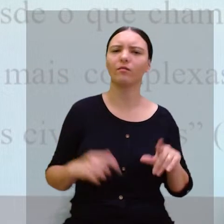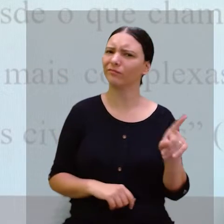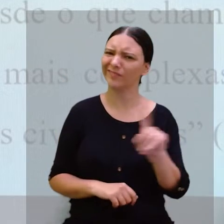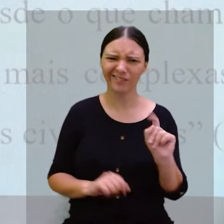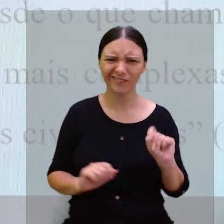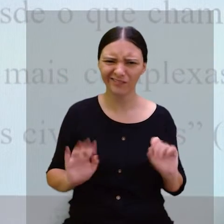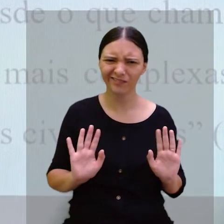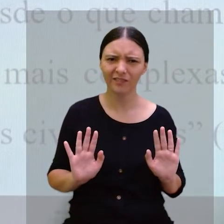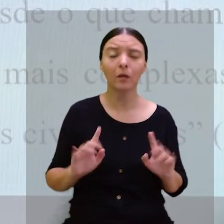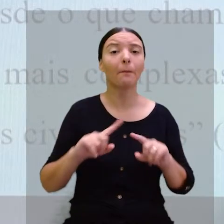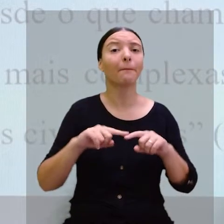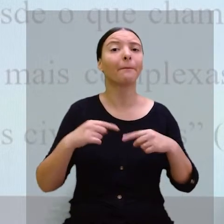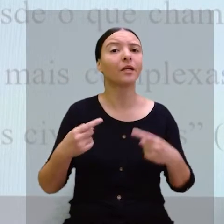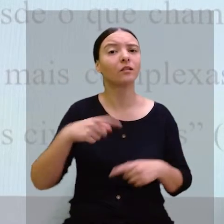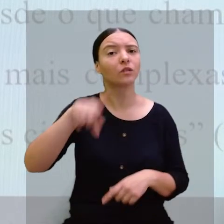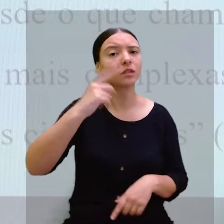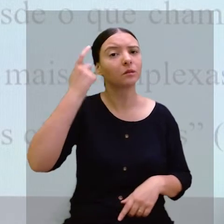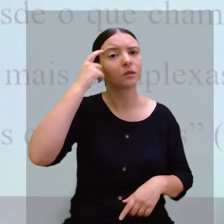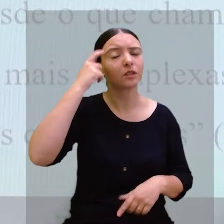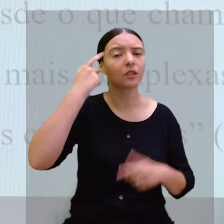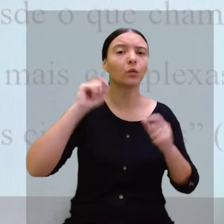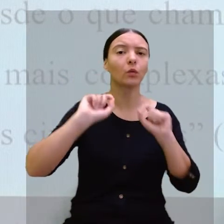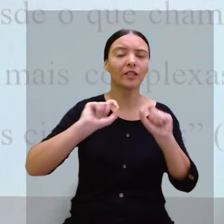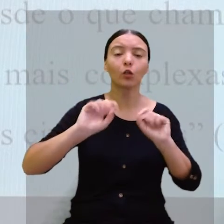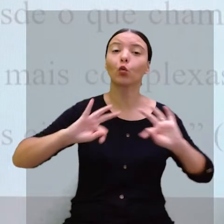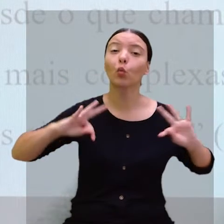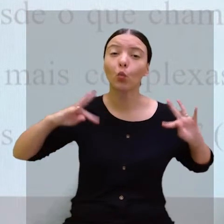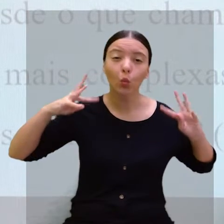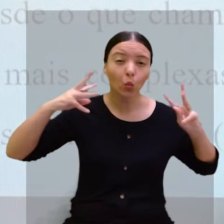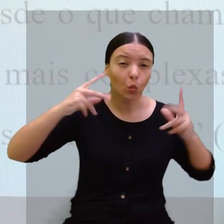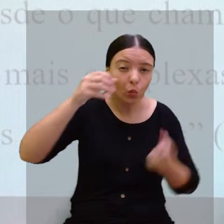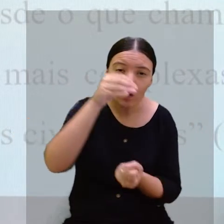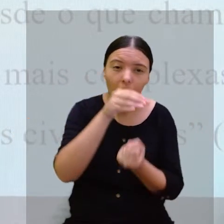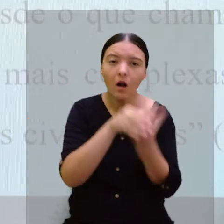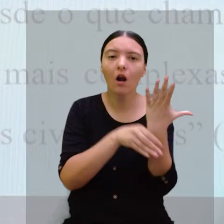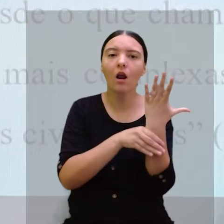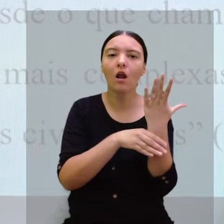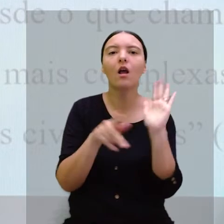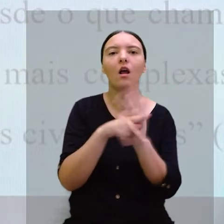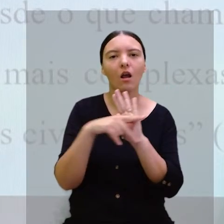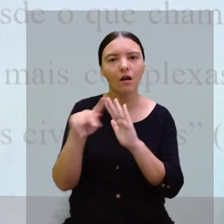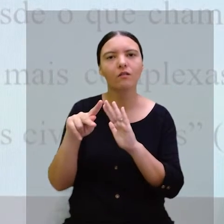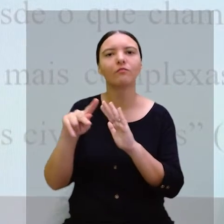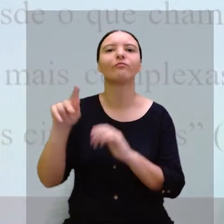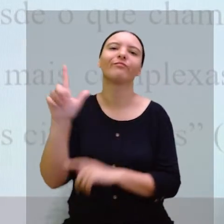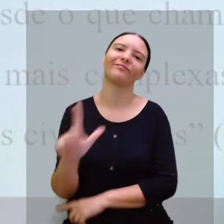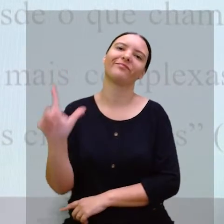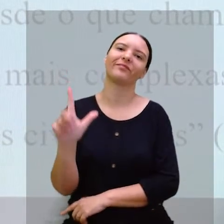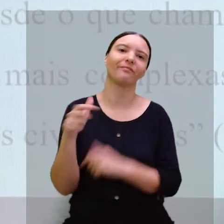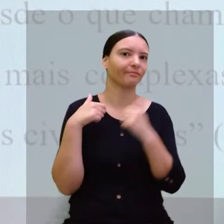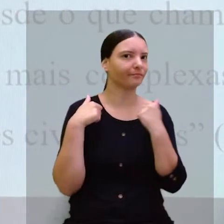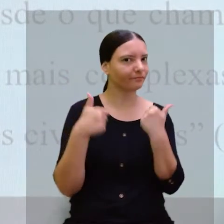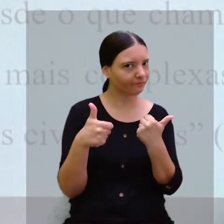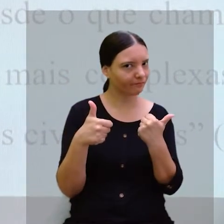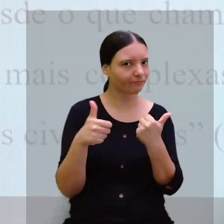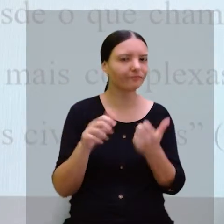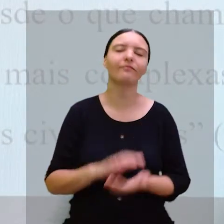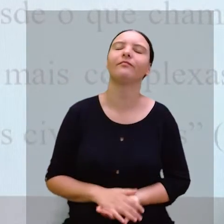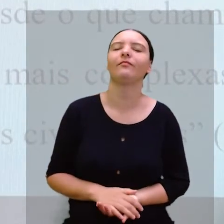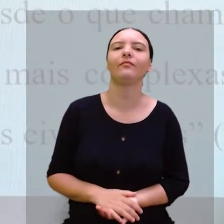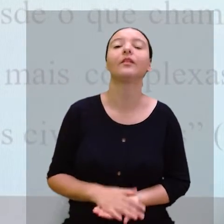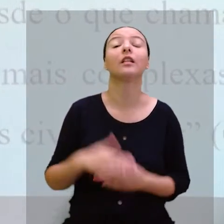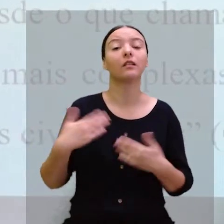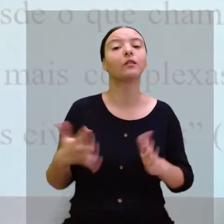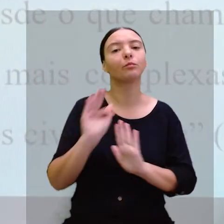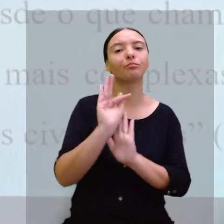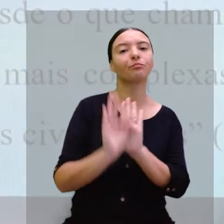discussão, mas é uma discussão de que toda essa produção ela é também literária, beleza? Então, pensa que esse texto